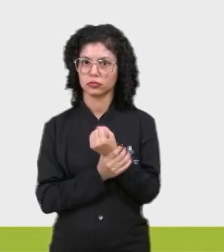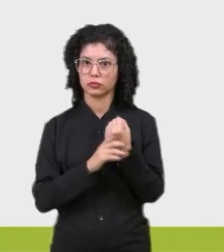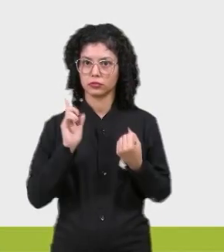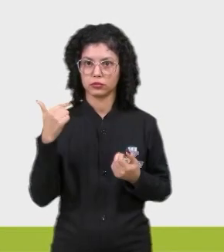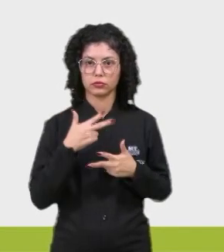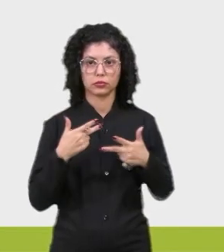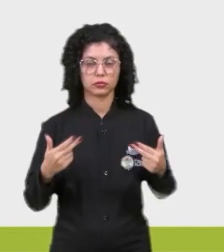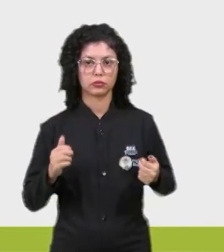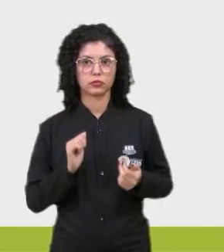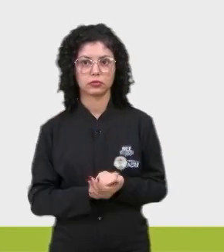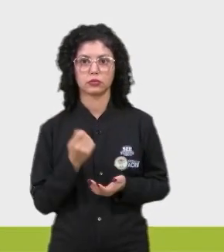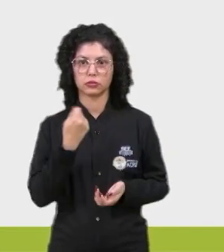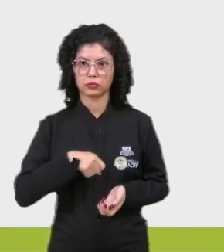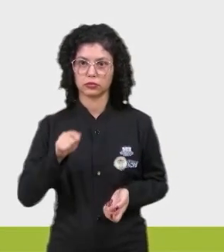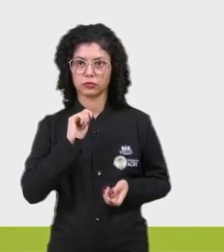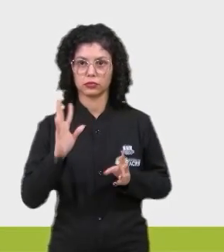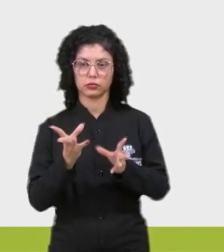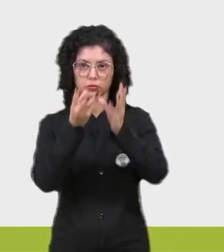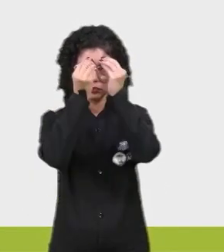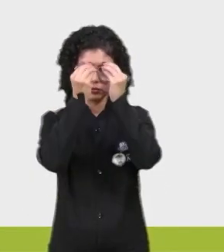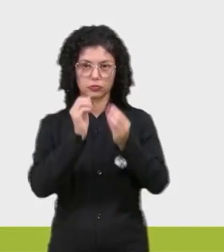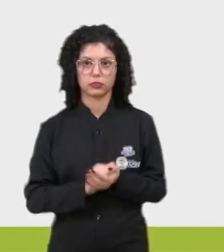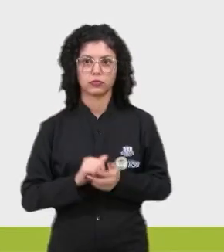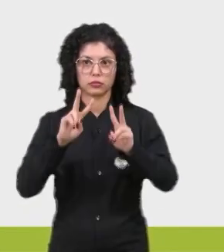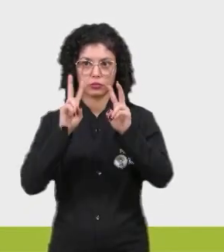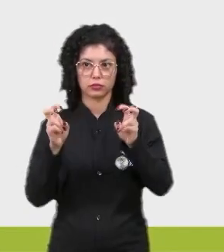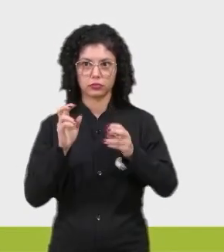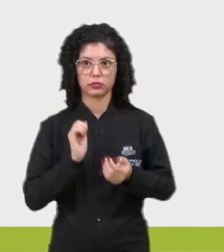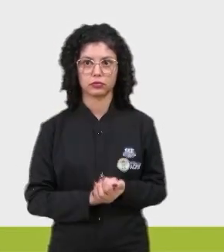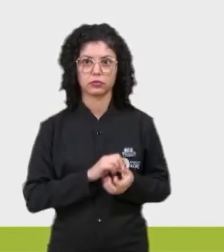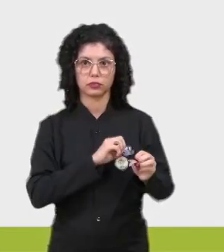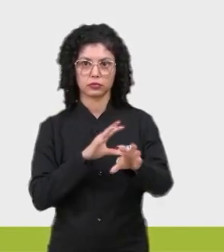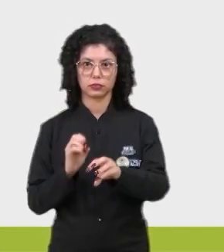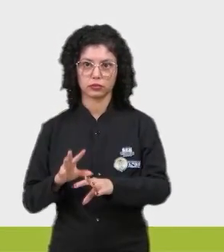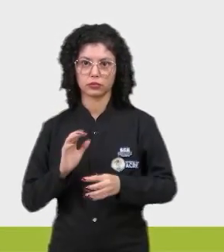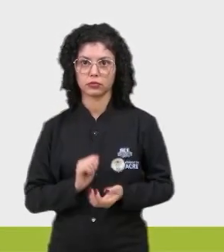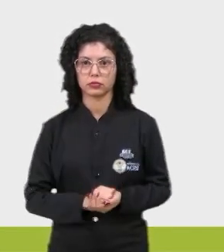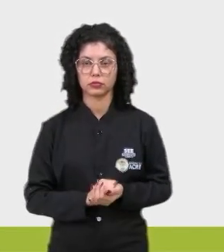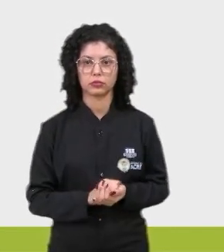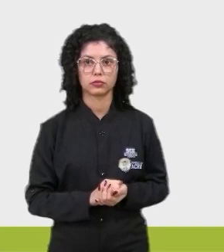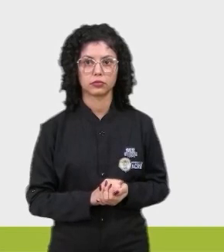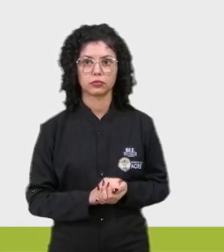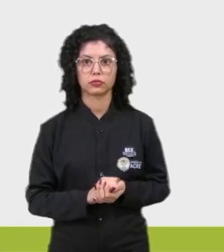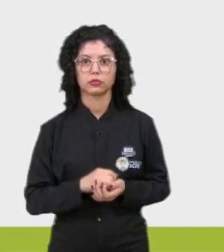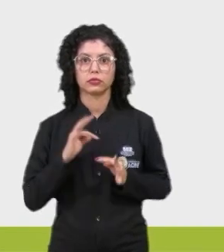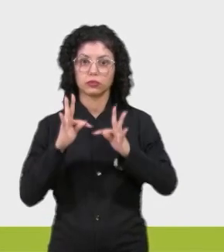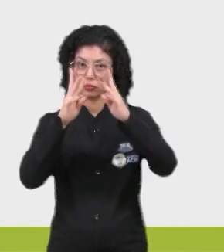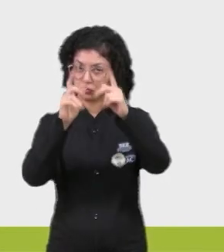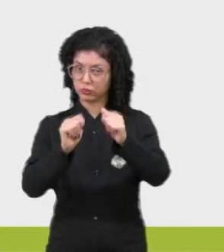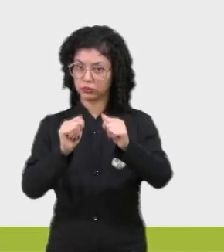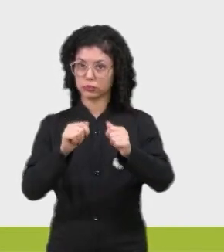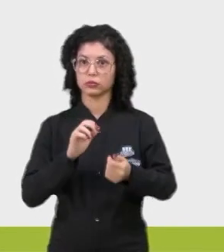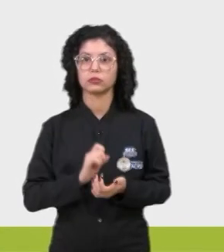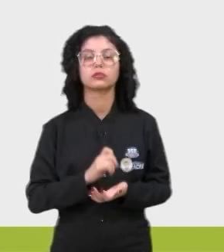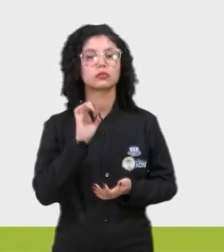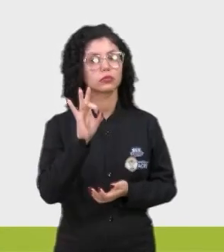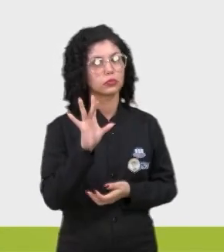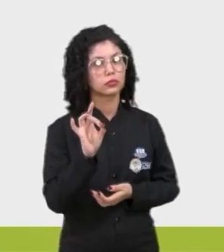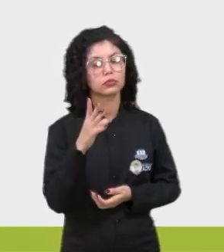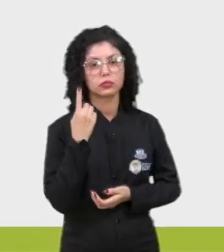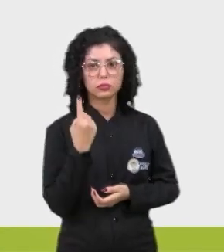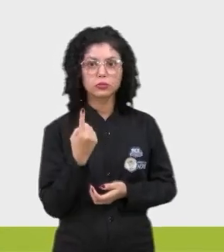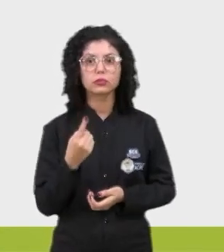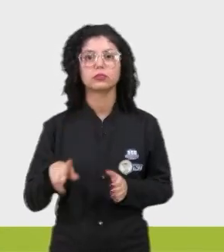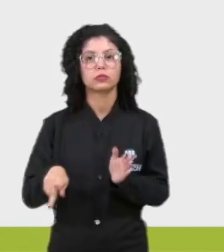coisas. Então, não precisa necessariamente, por exemplo, se o tema cair sobre educação, não precisa você citar tudo isso. Você só